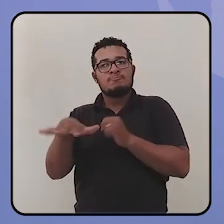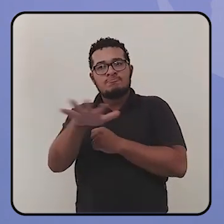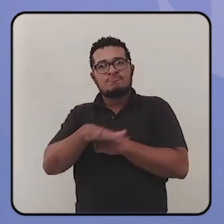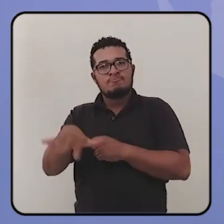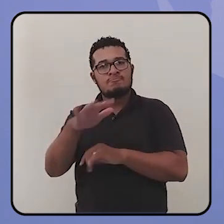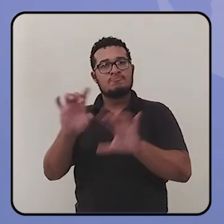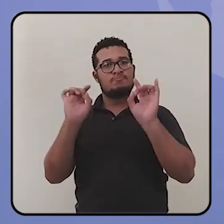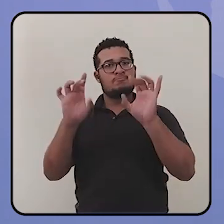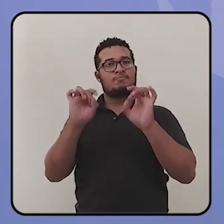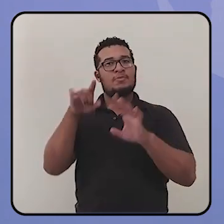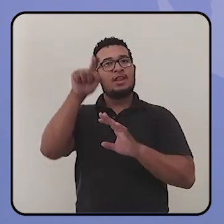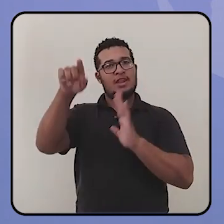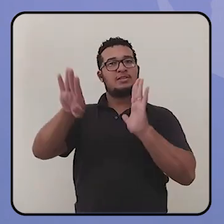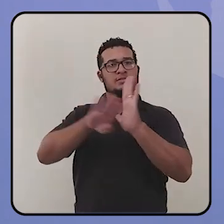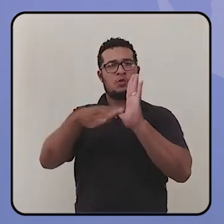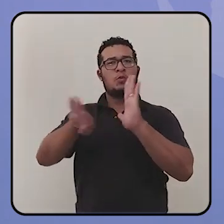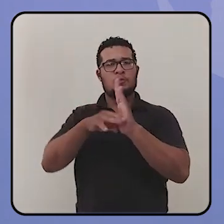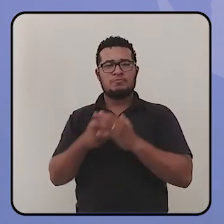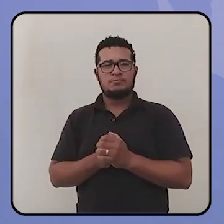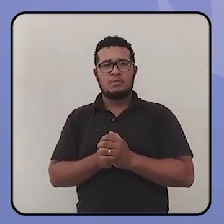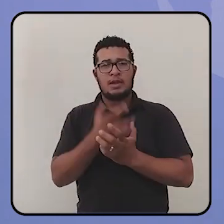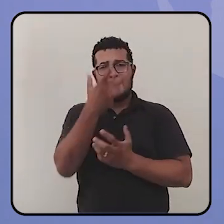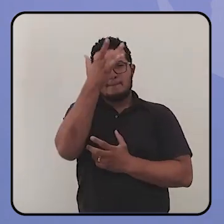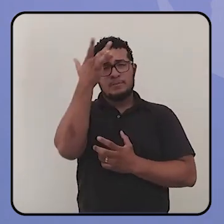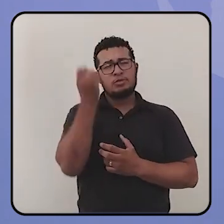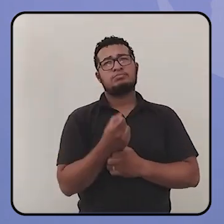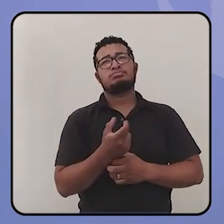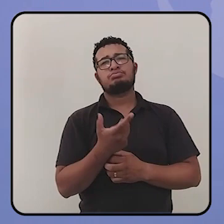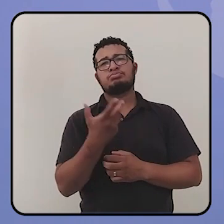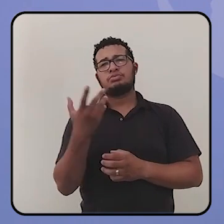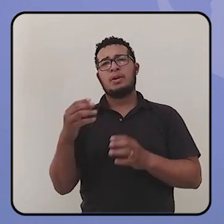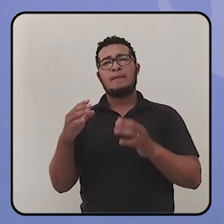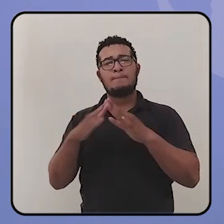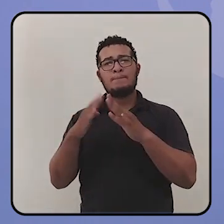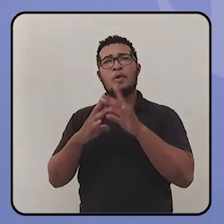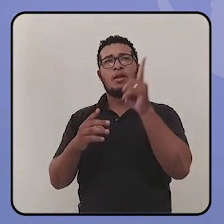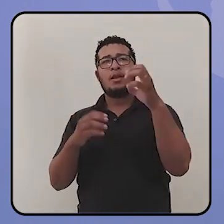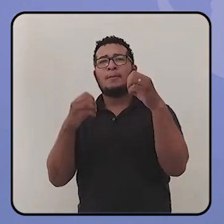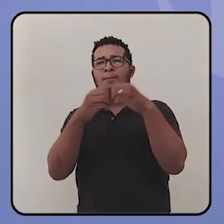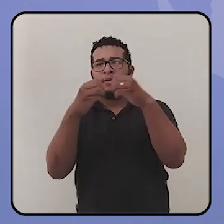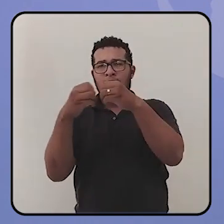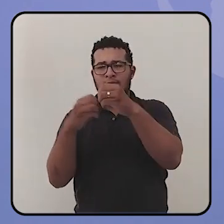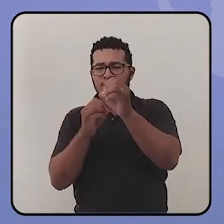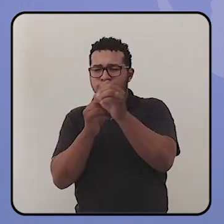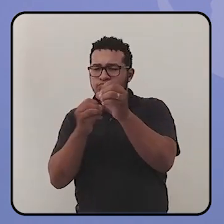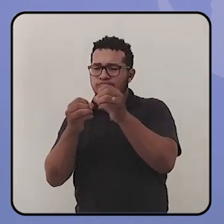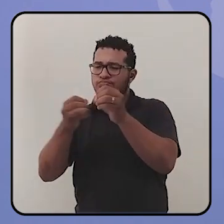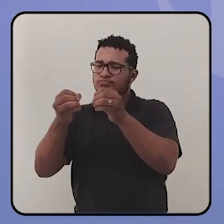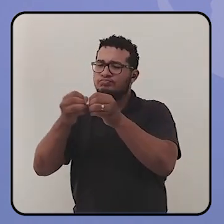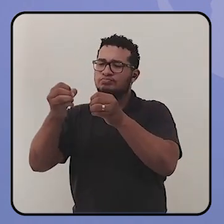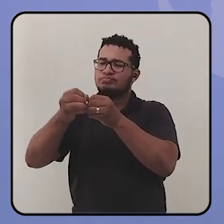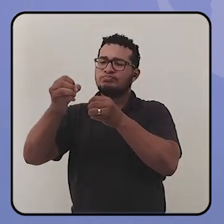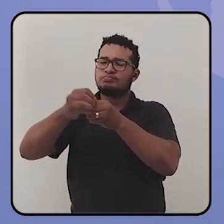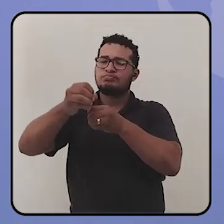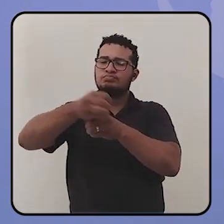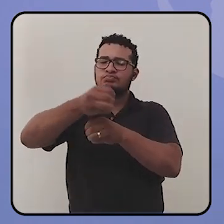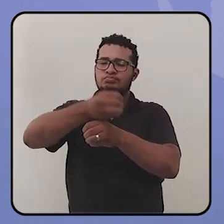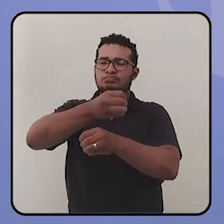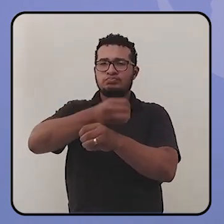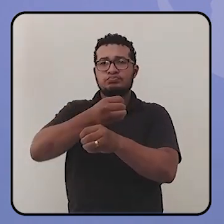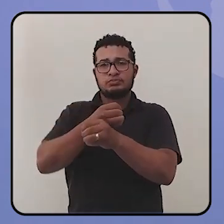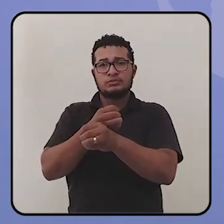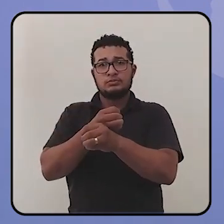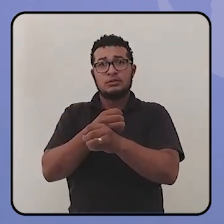cidade de São Mateus. Tantas pessoas que moram perto, Pinheiros, Pedro Canário, Conceição da Barra, Linhares,